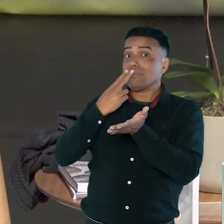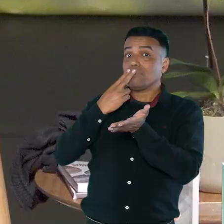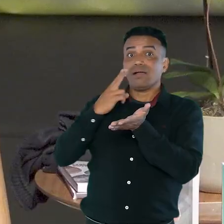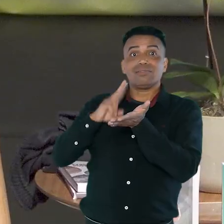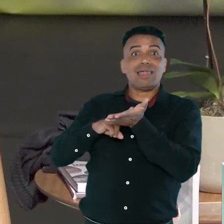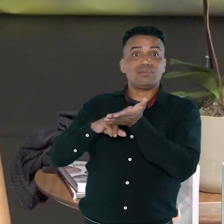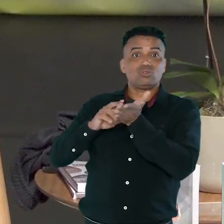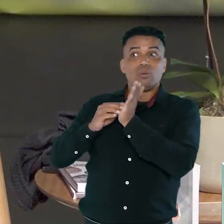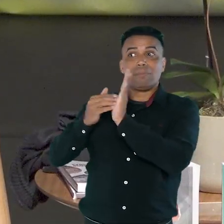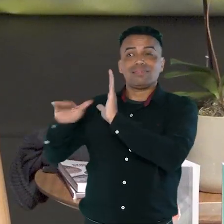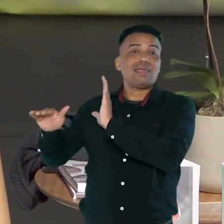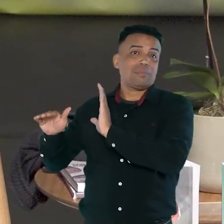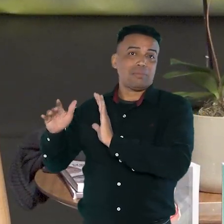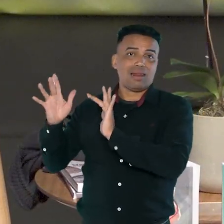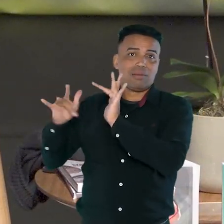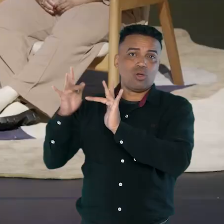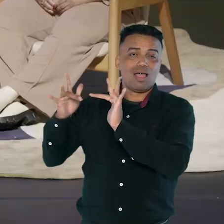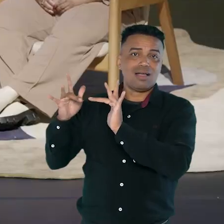despedida.